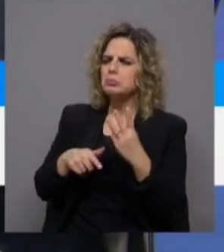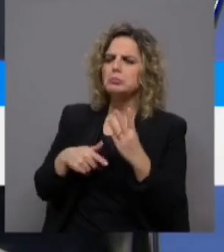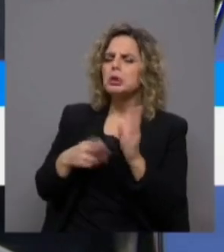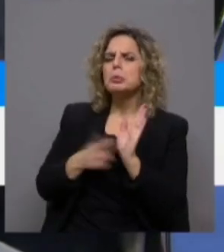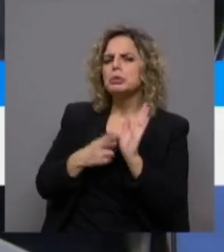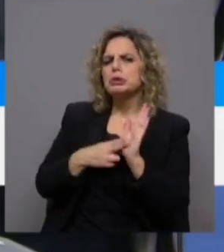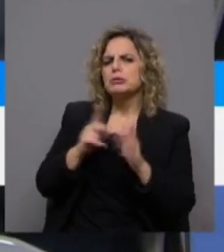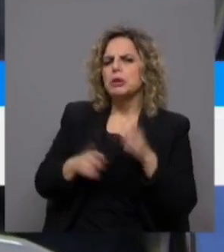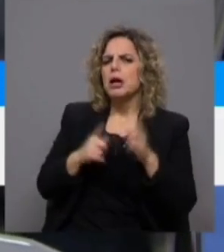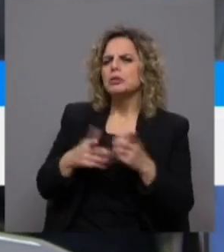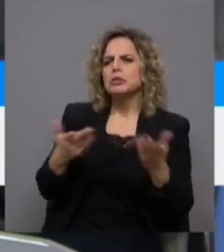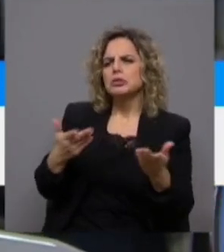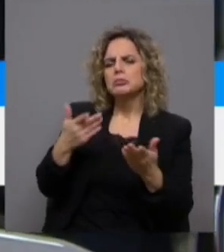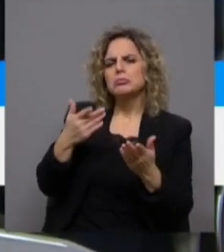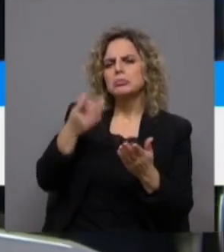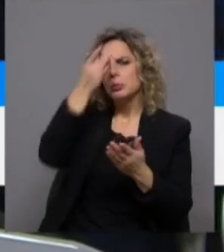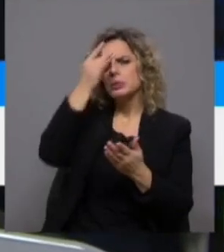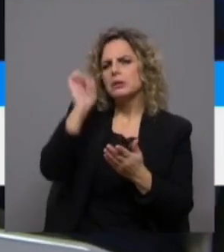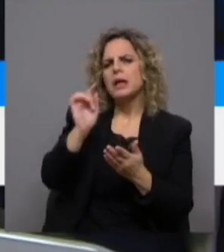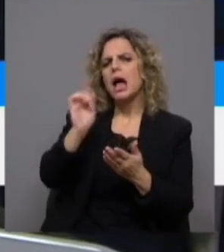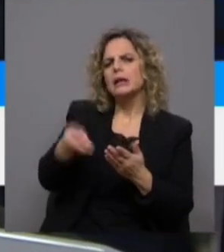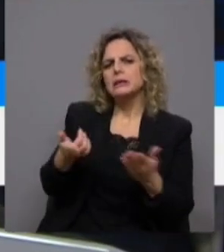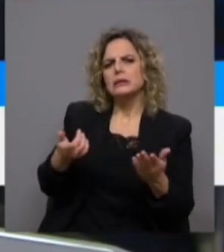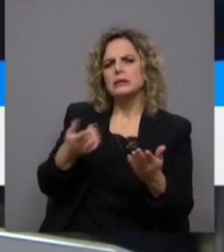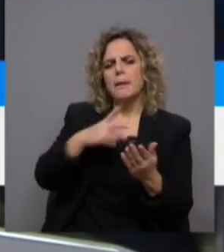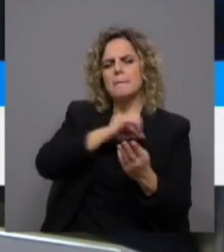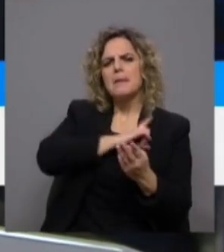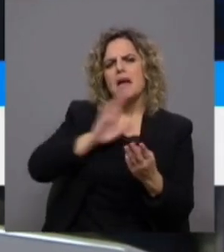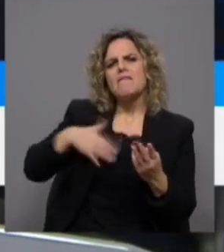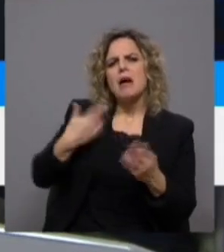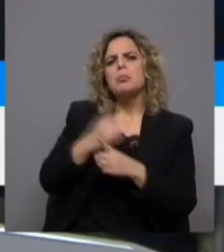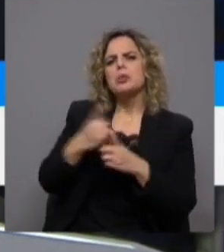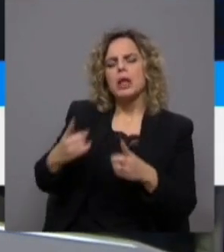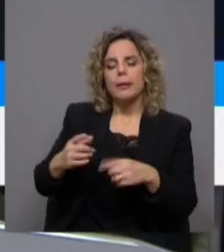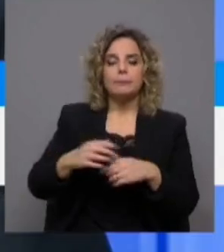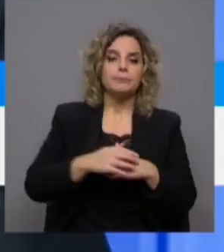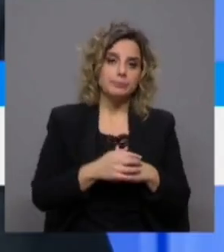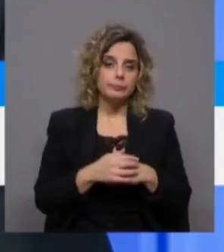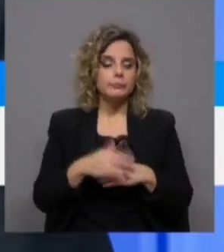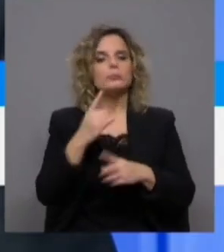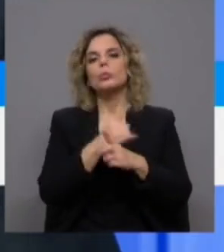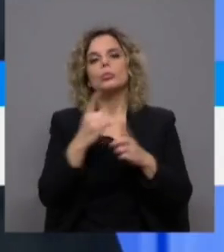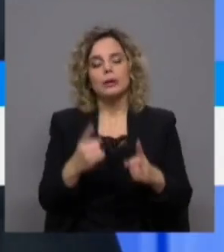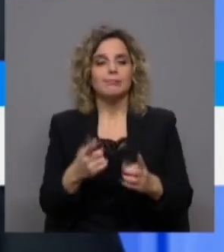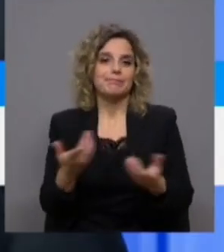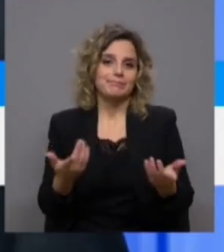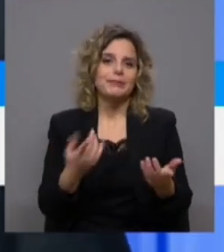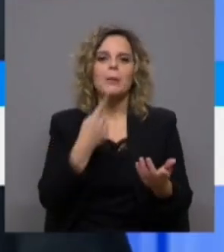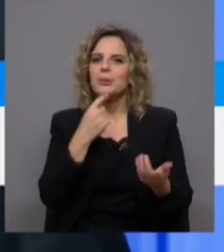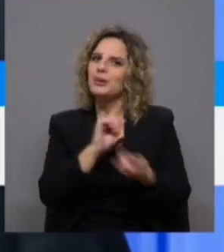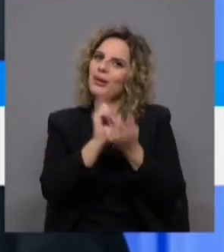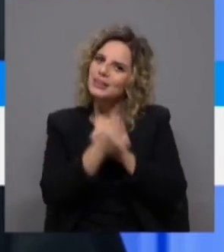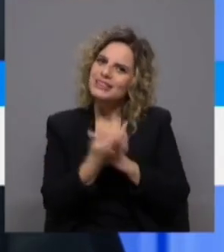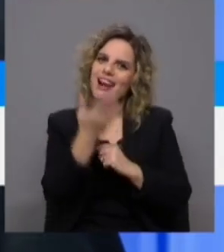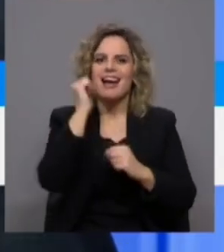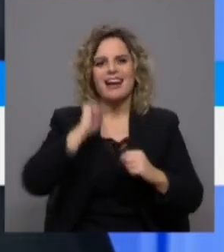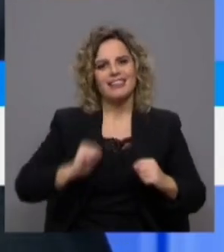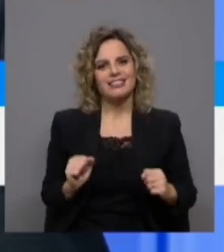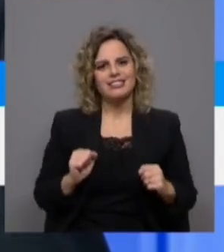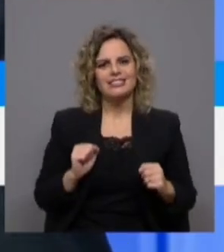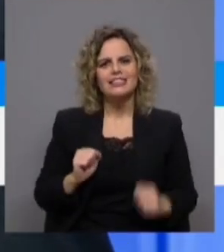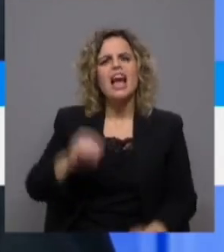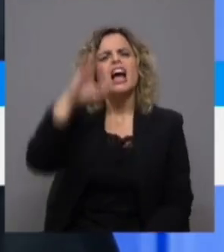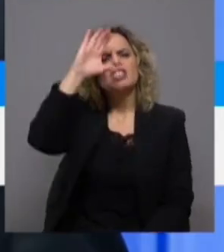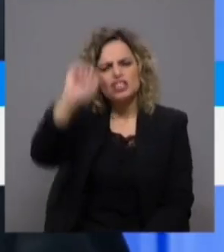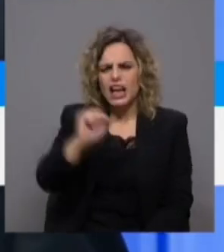de fundo que voz pontifícia Justiça sejam privatizadas é porque é o ao contrário mais uma vez a pergunta deve ser posto é porque é que o estado